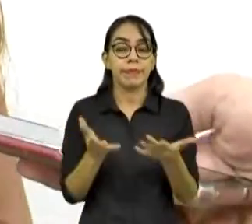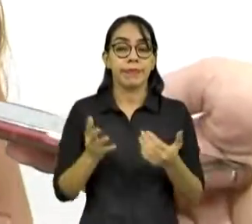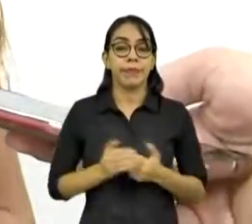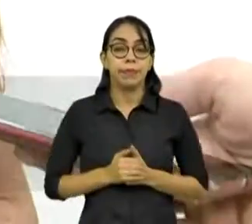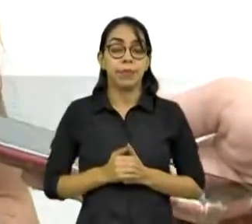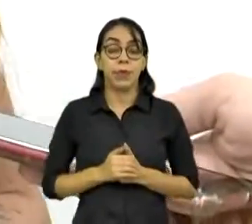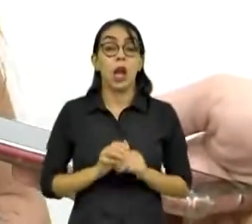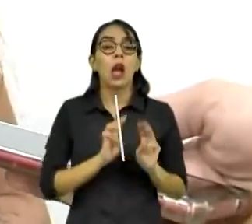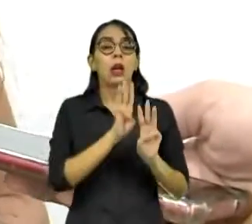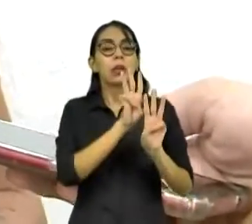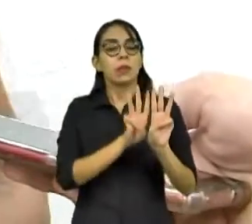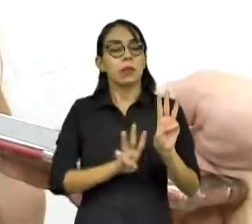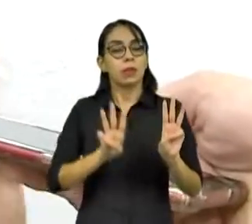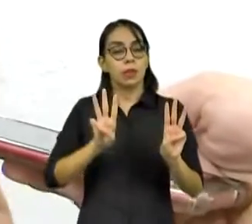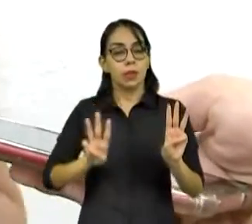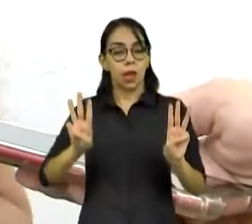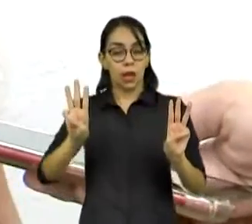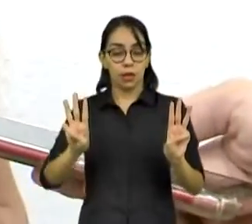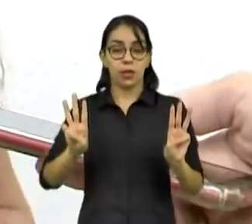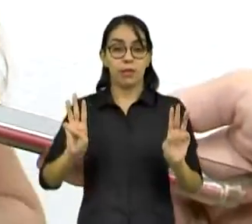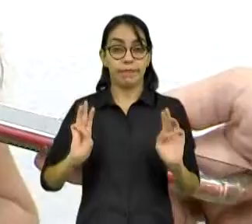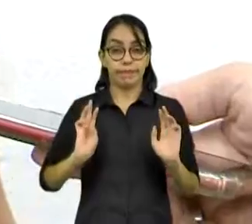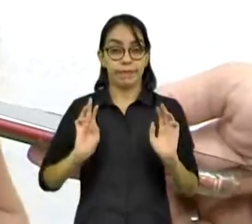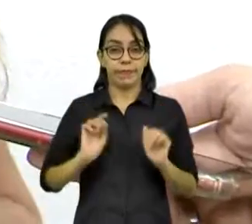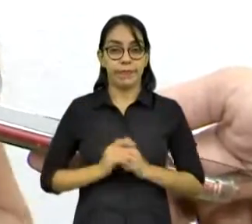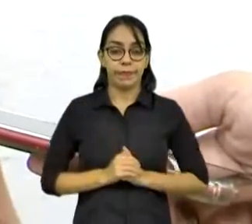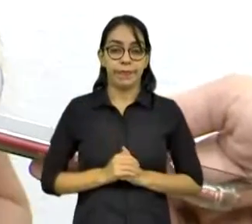né, que vocês podem acessar através do